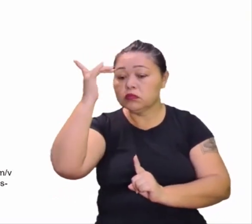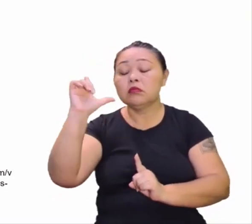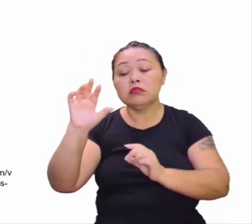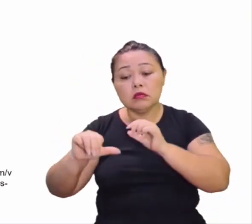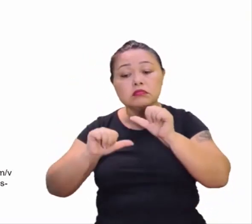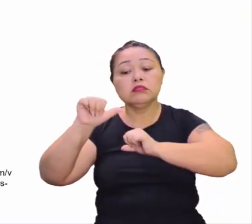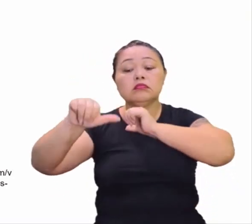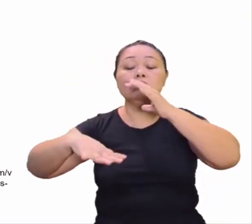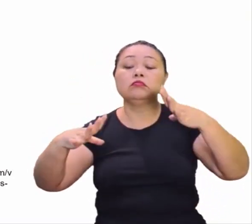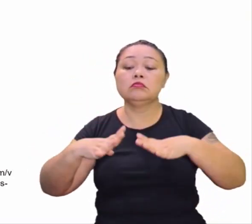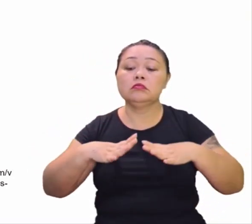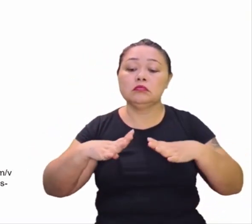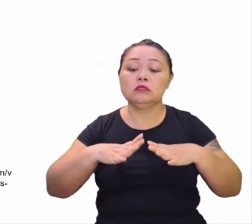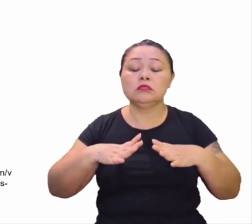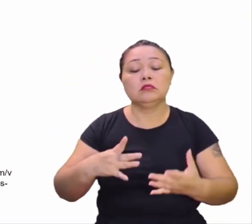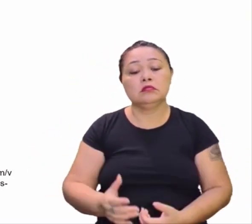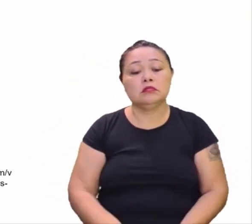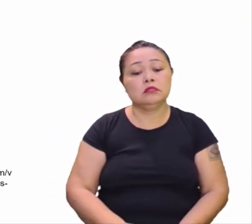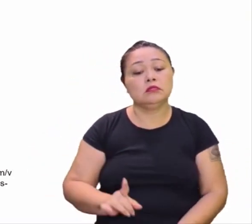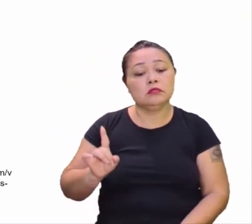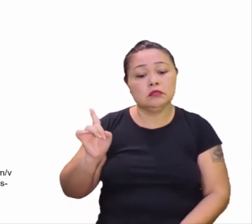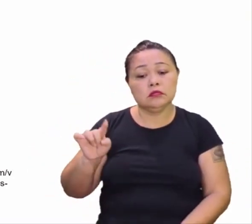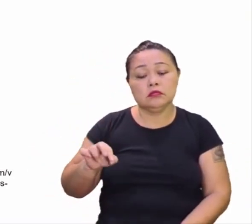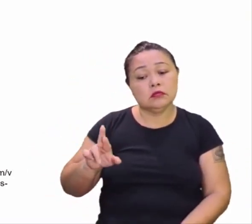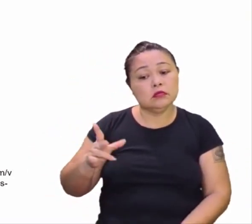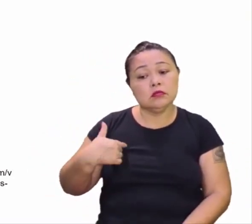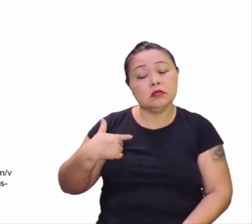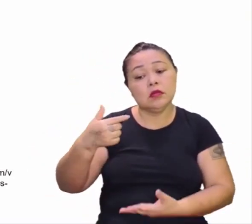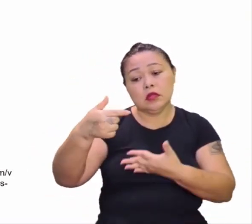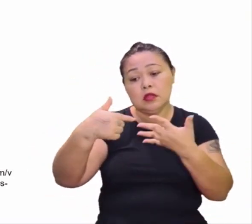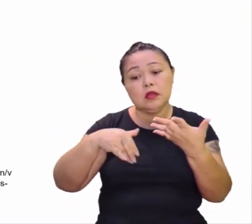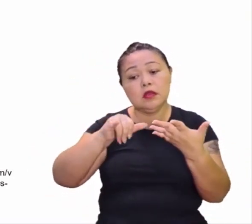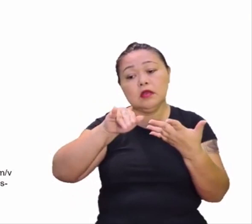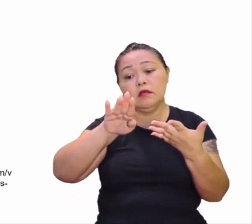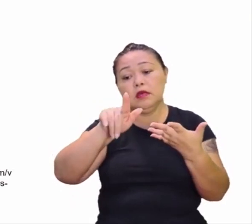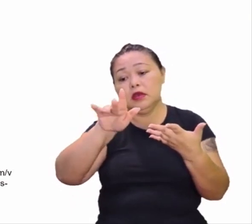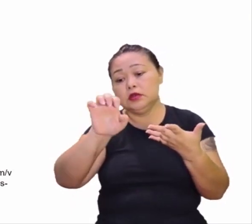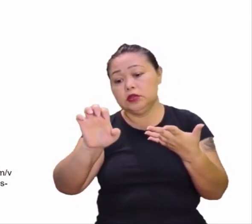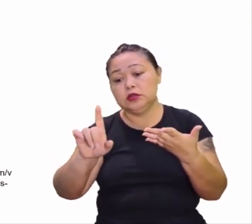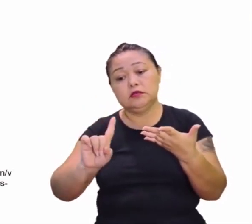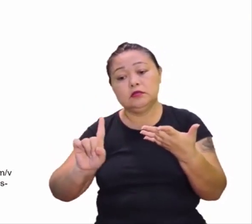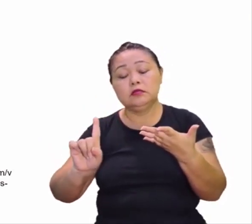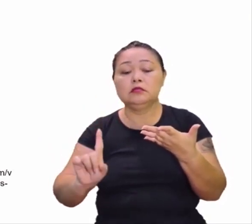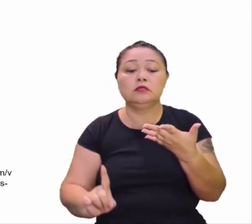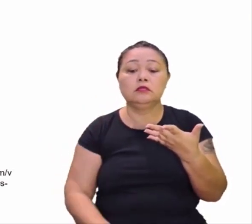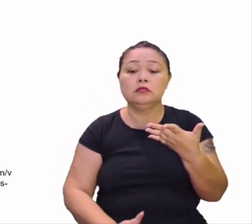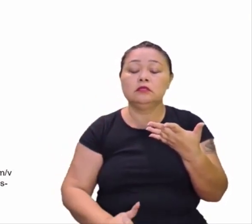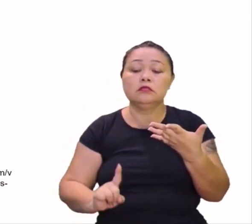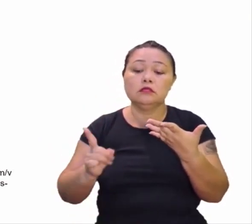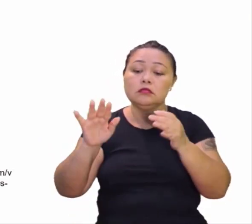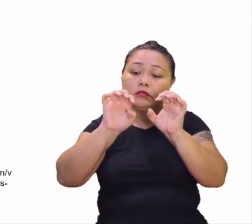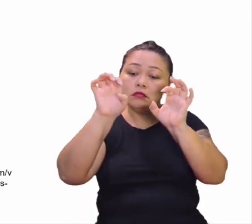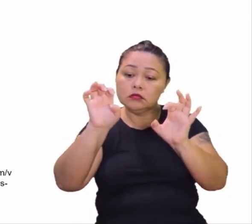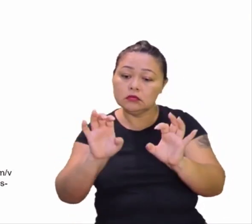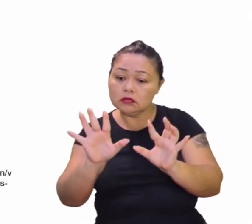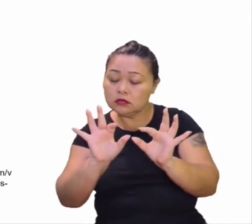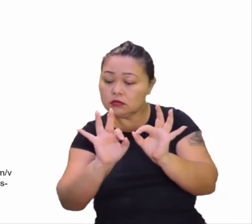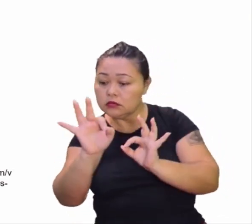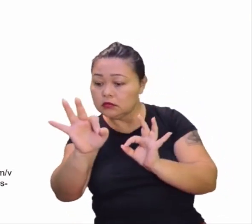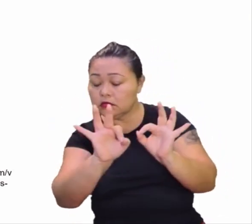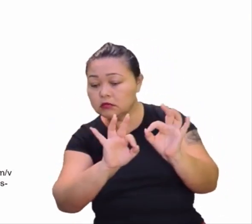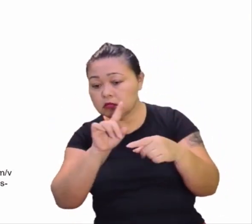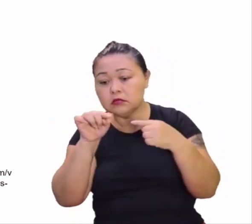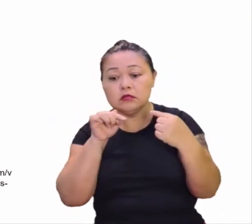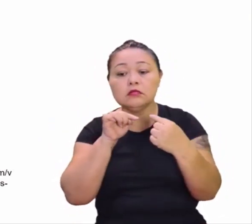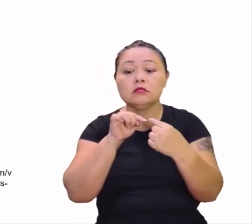para se tornar uma cidade. Muito bem. Não é isso? Mas não é o critério do IBGE. Com certeza. Não é isso? É pela sua estrutura, né? Isso, pela